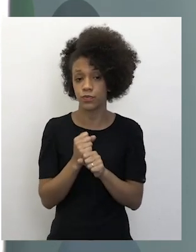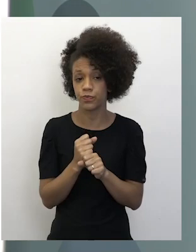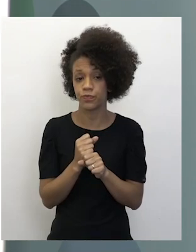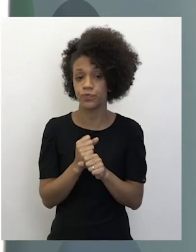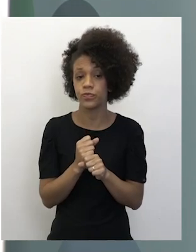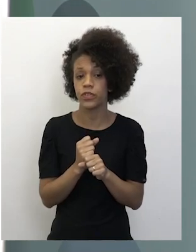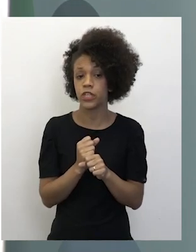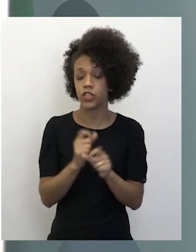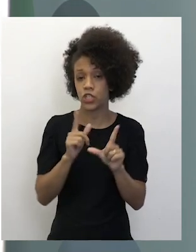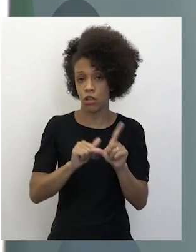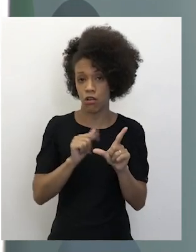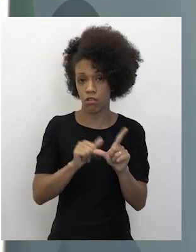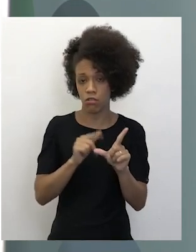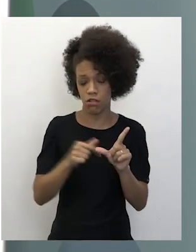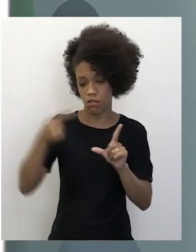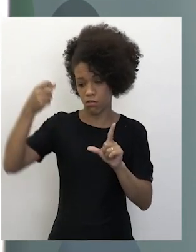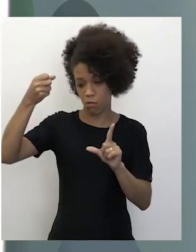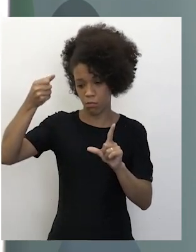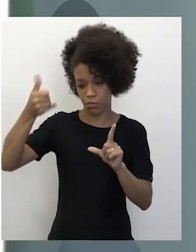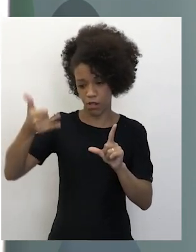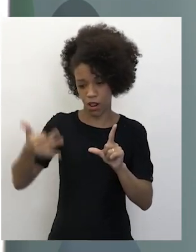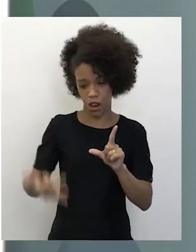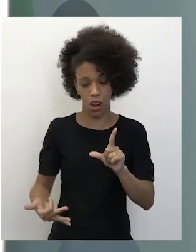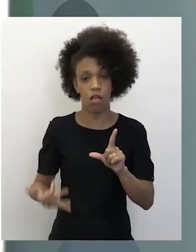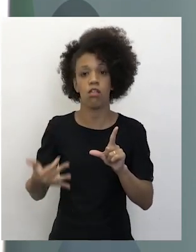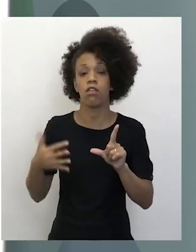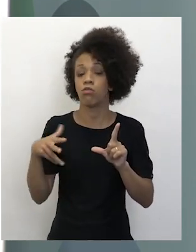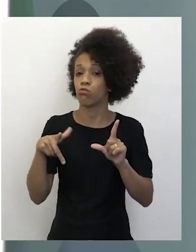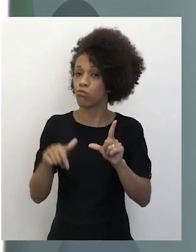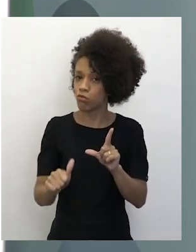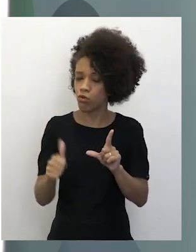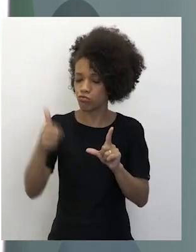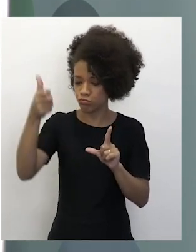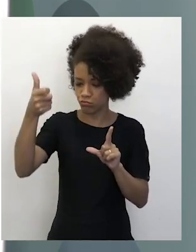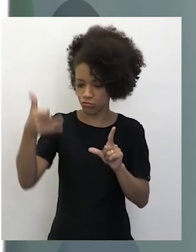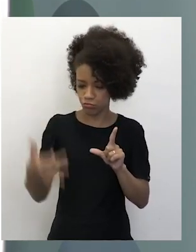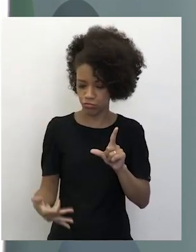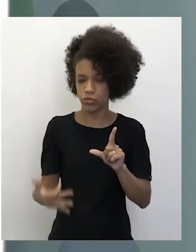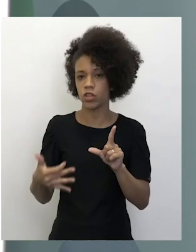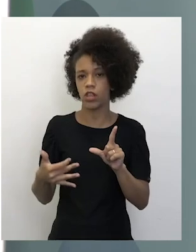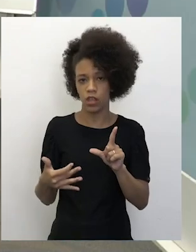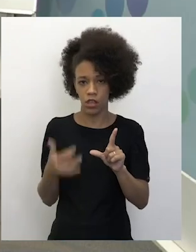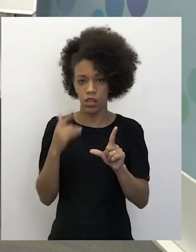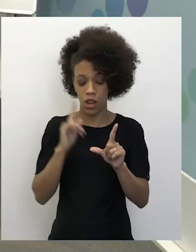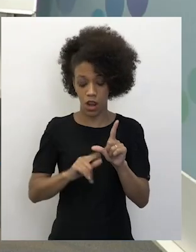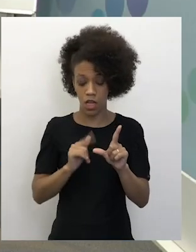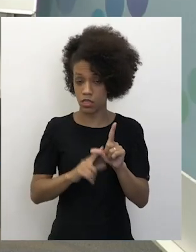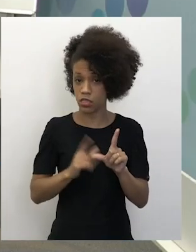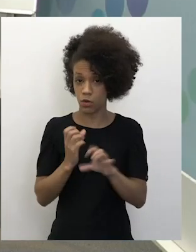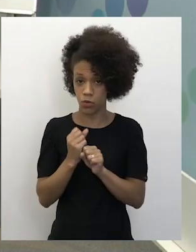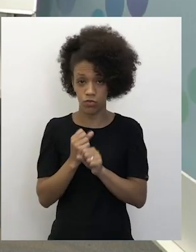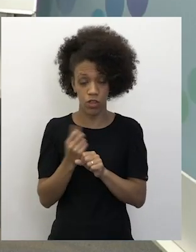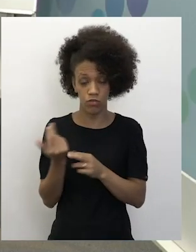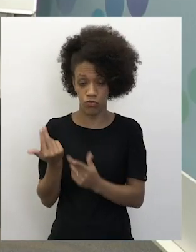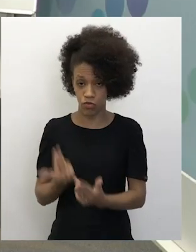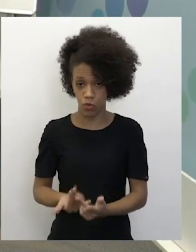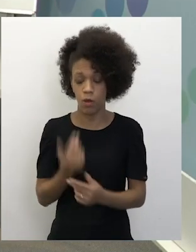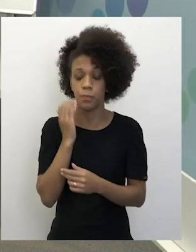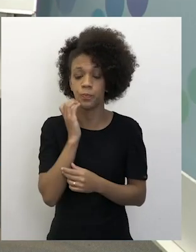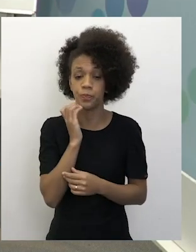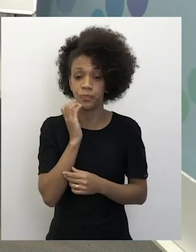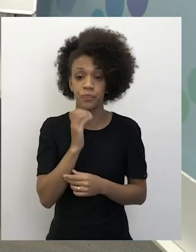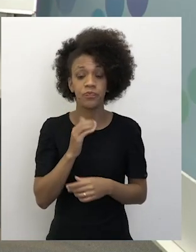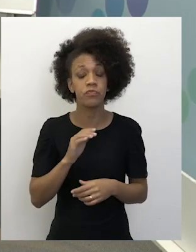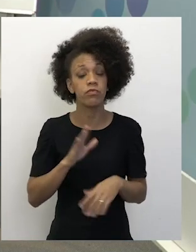tem aqui tem aqui aqui aqui em todos os versos deste Soneto fase a parte nesse dado período